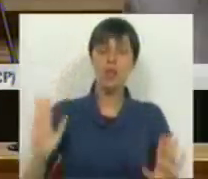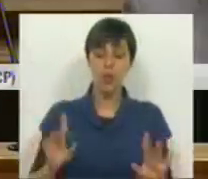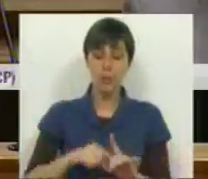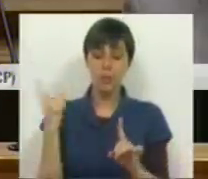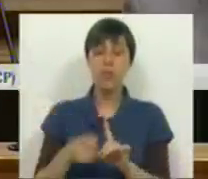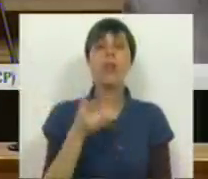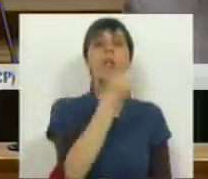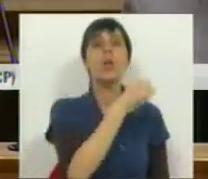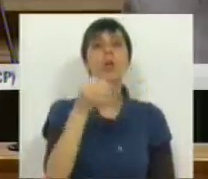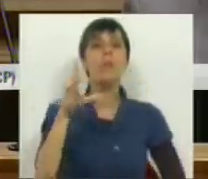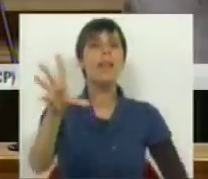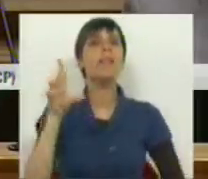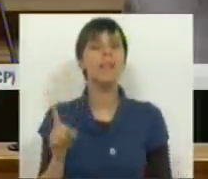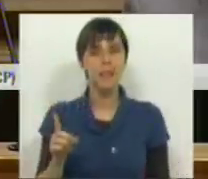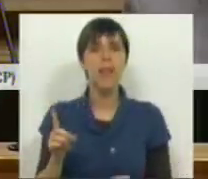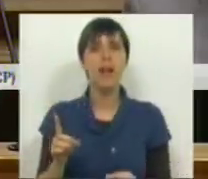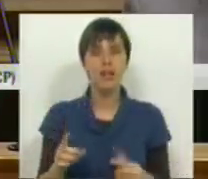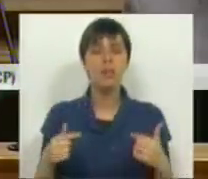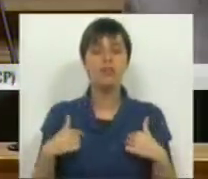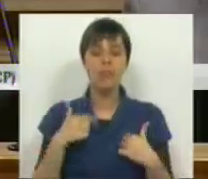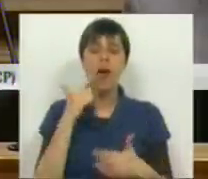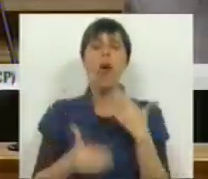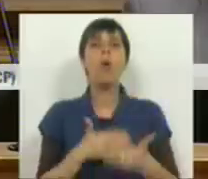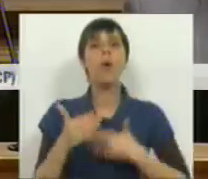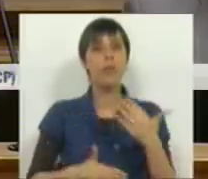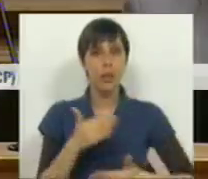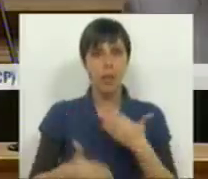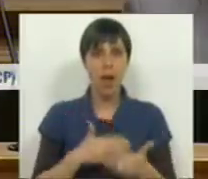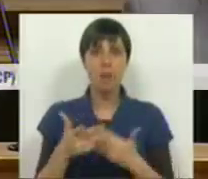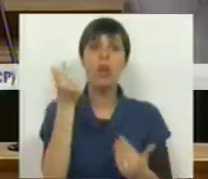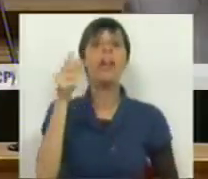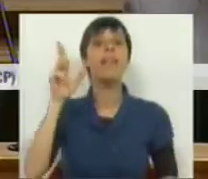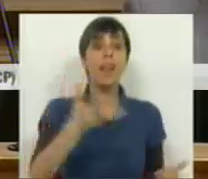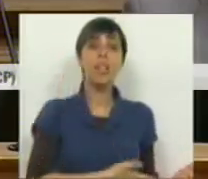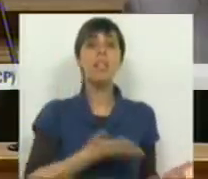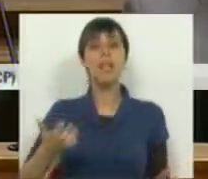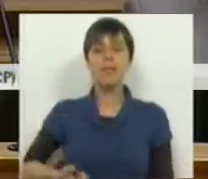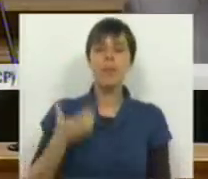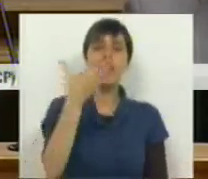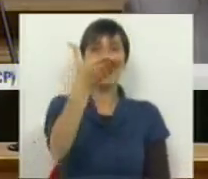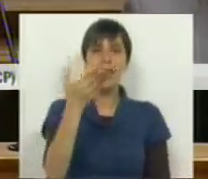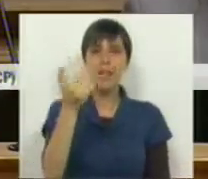em 2016 nós continuaremos a ter uma taxa de desemprego de